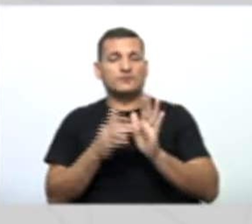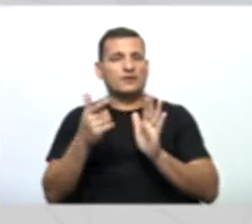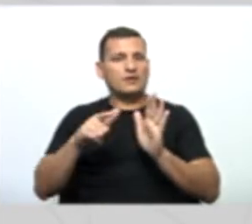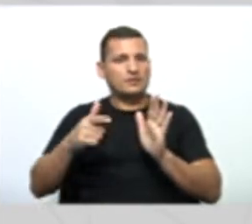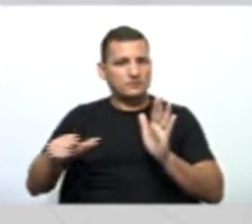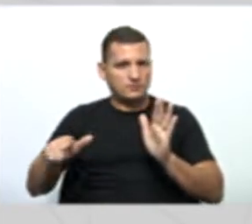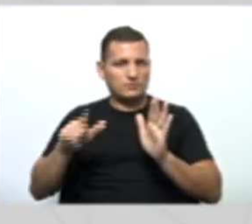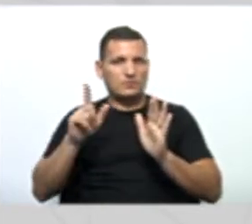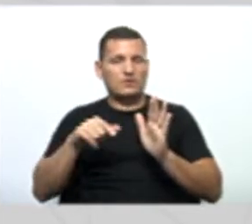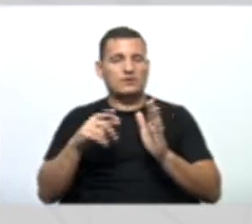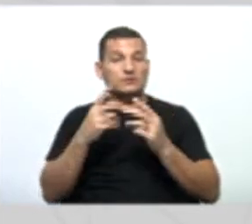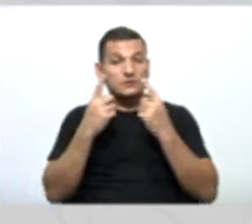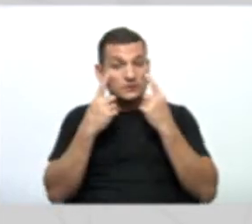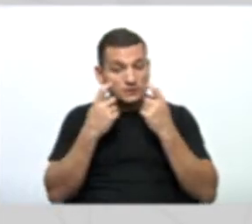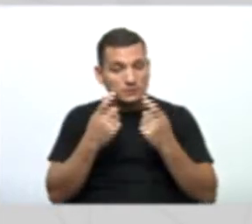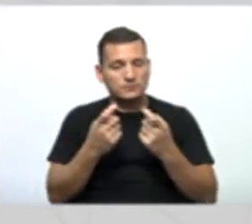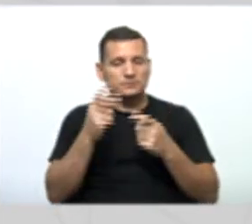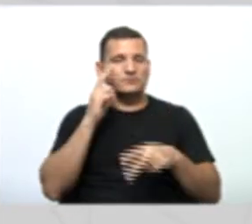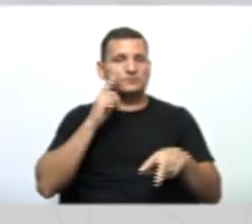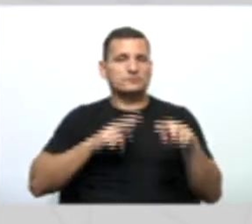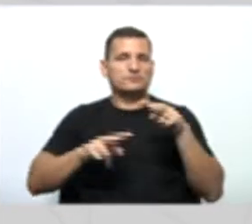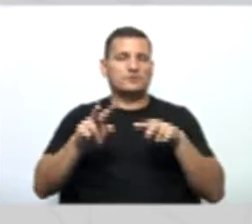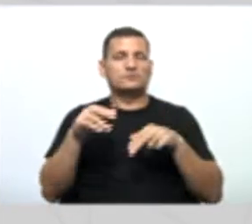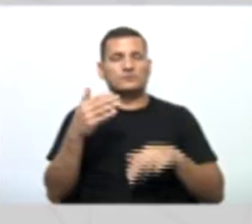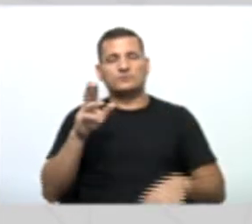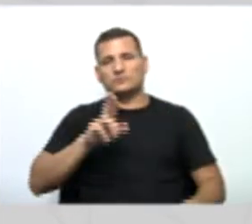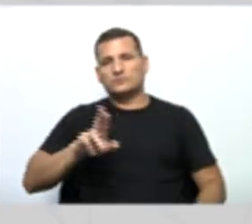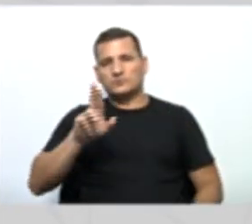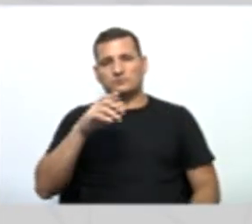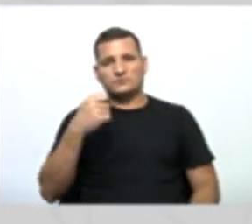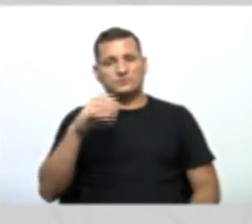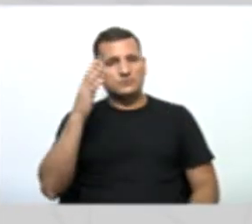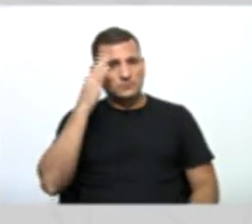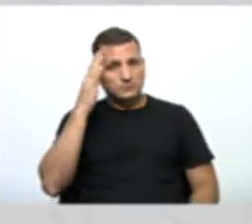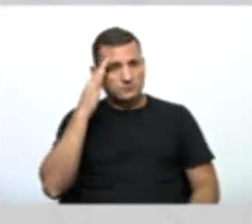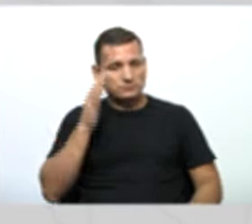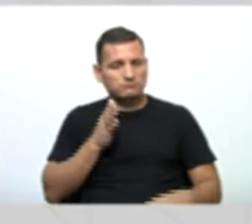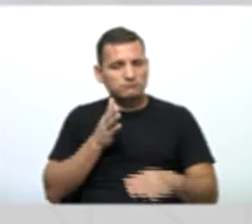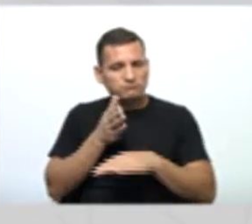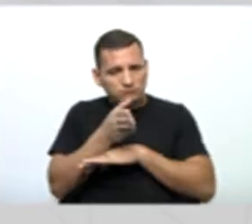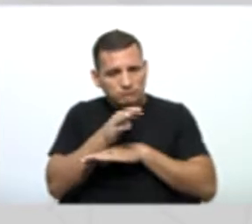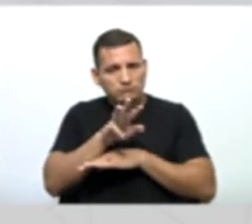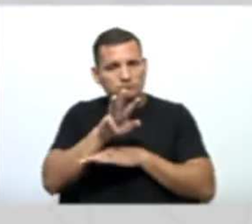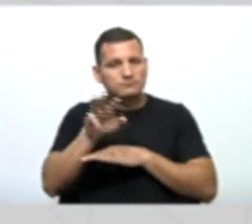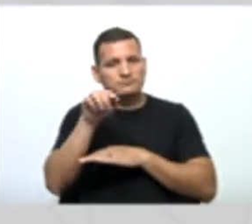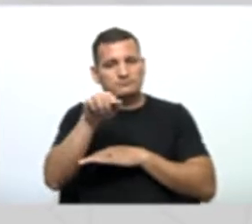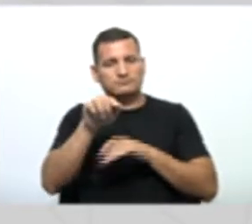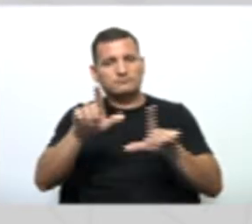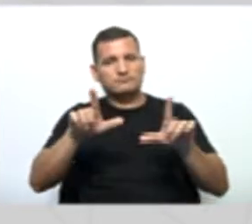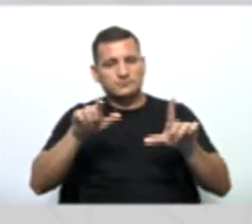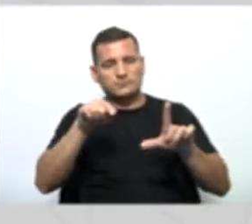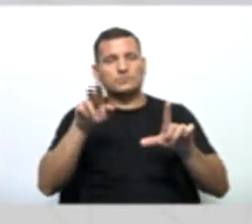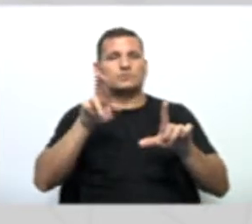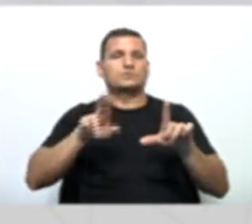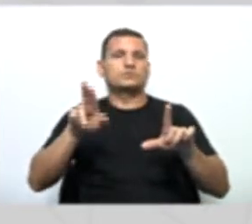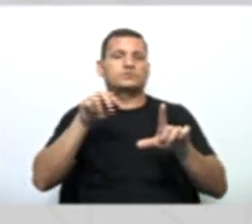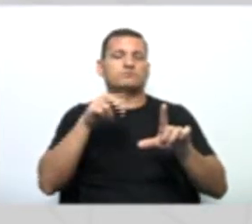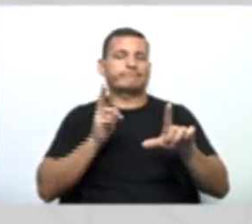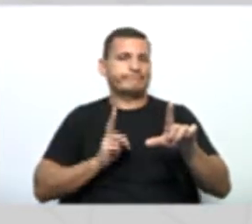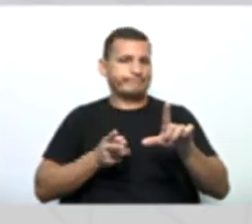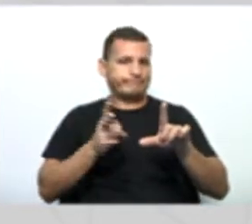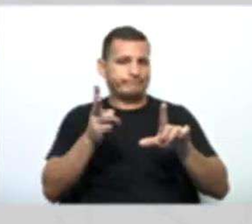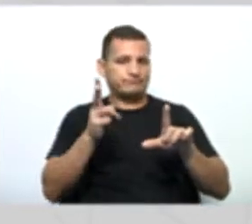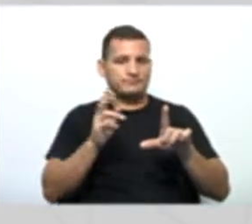acrescentar o interesse visual. Então o usuário ele tem que saber que ele acessou aquela página, ele vai continuar utilizando ela.